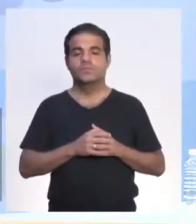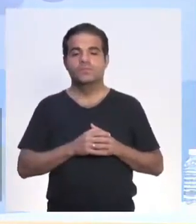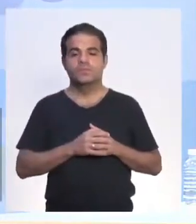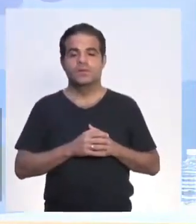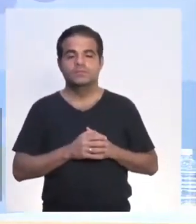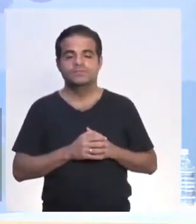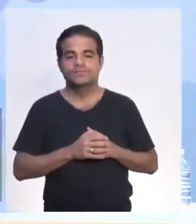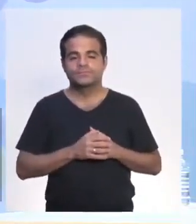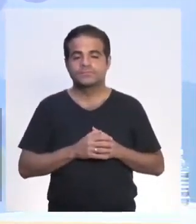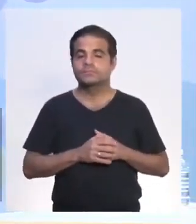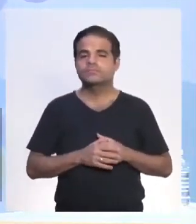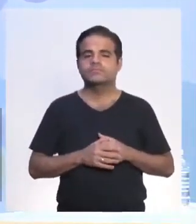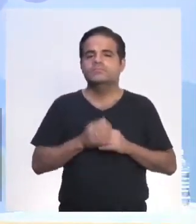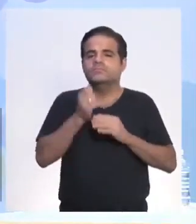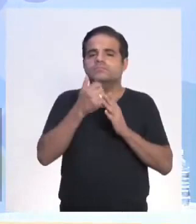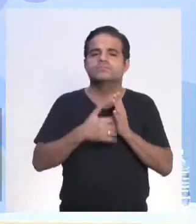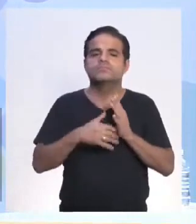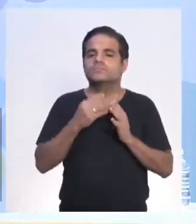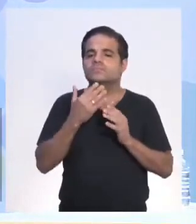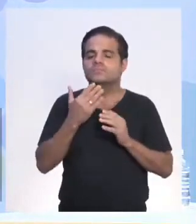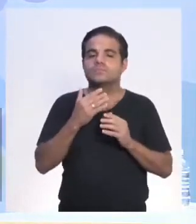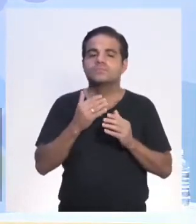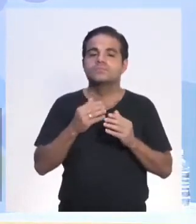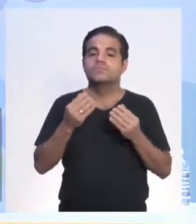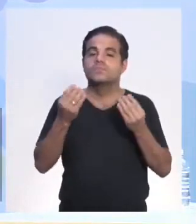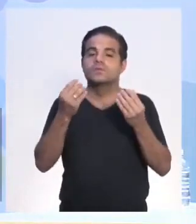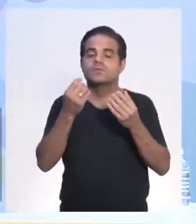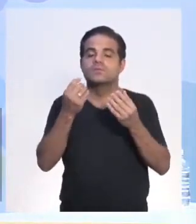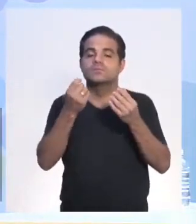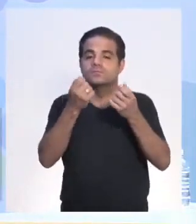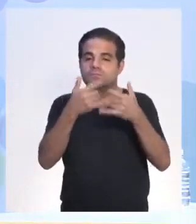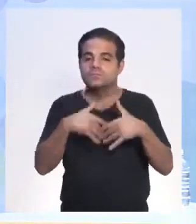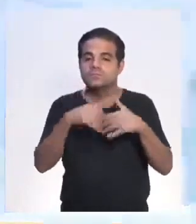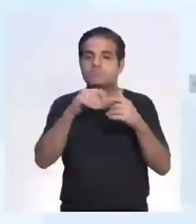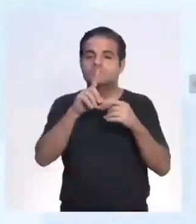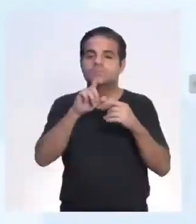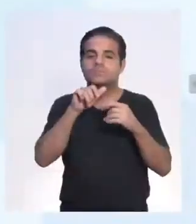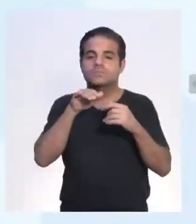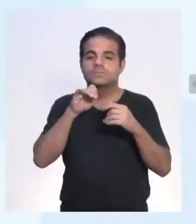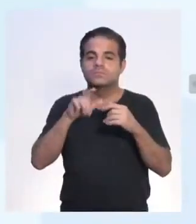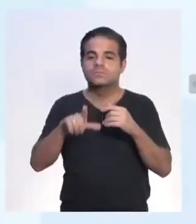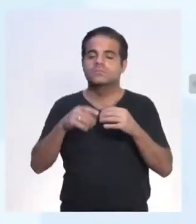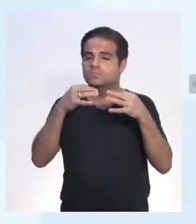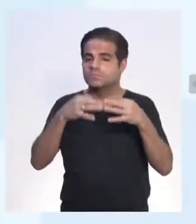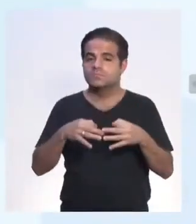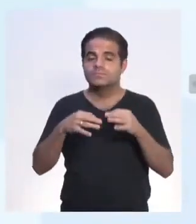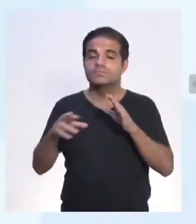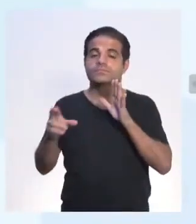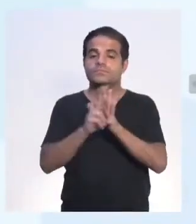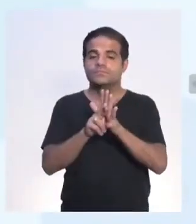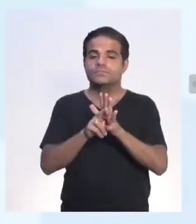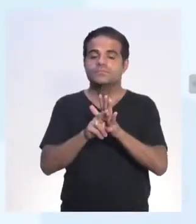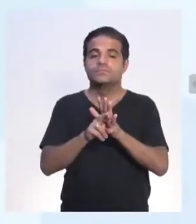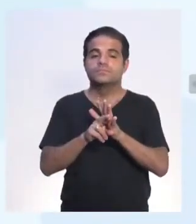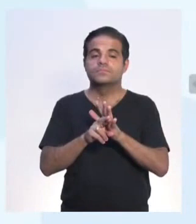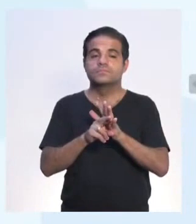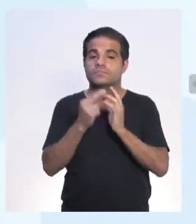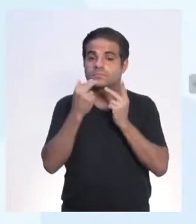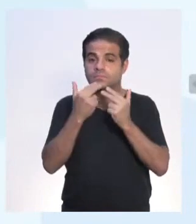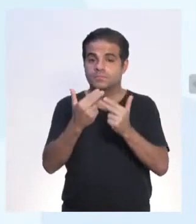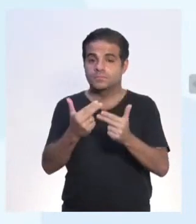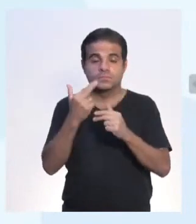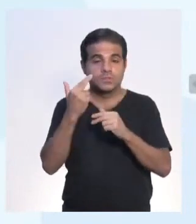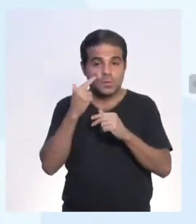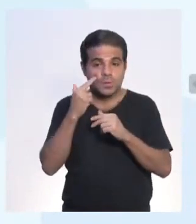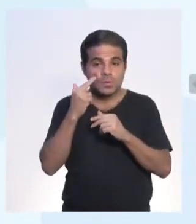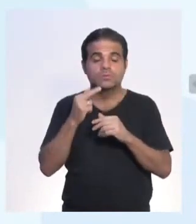exemplo 2 está escrito o seguinte: componha o decimal exato que representa a parte pintada de